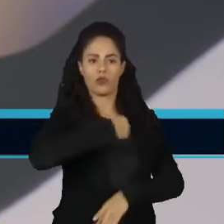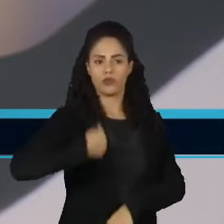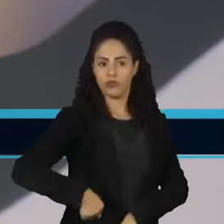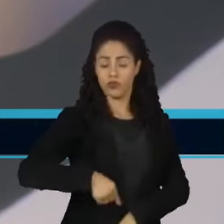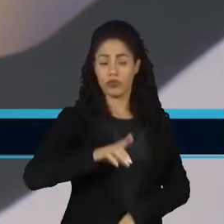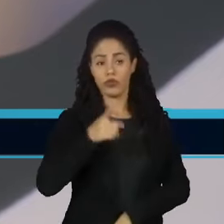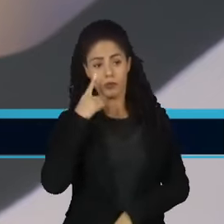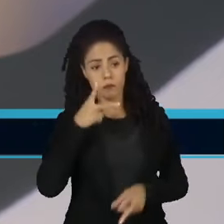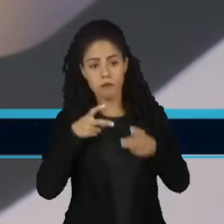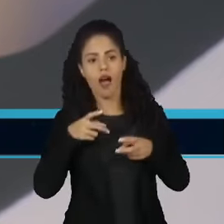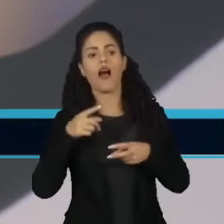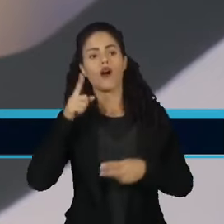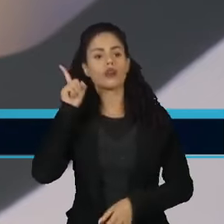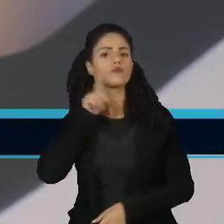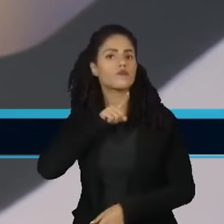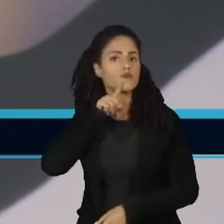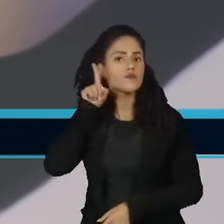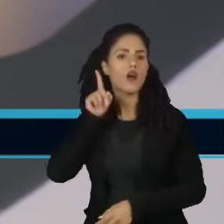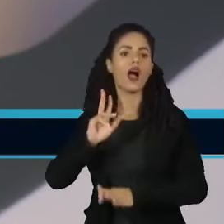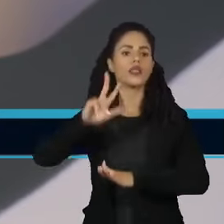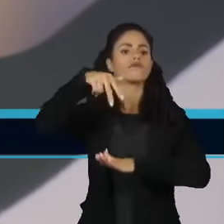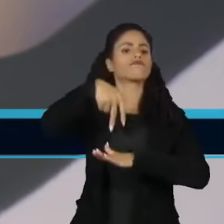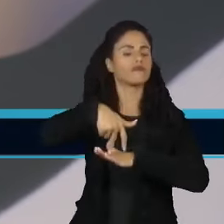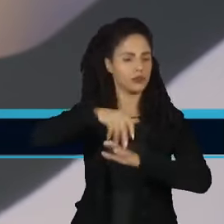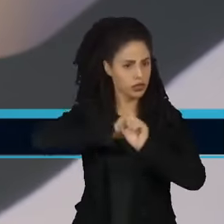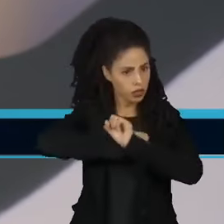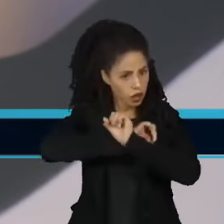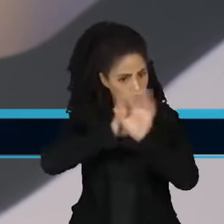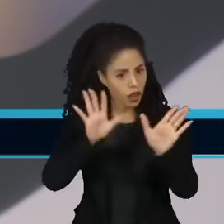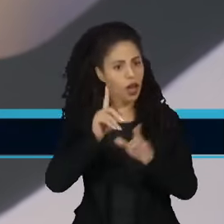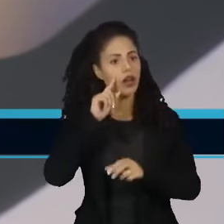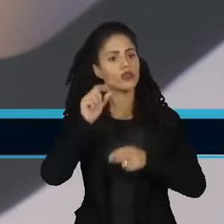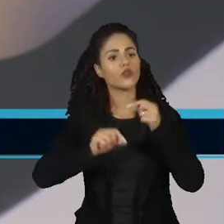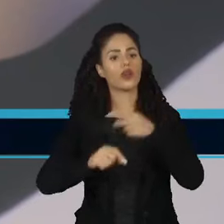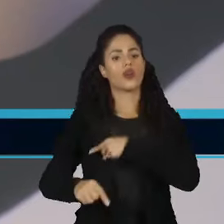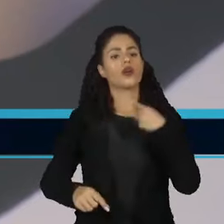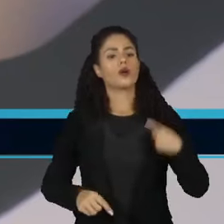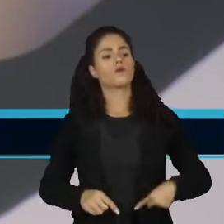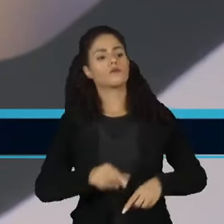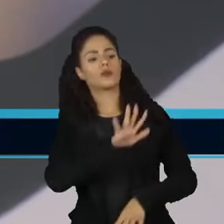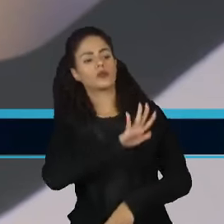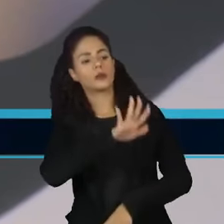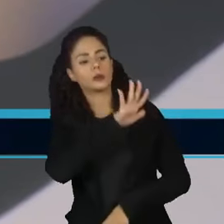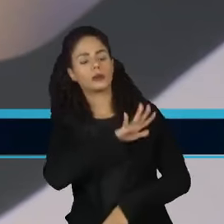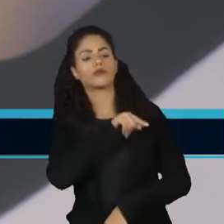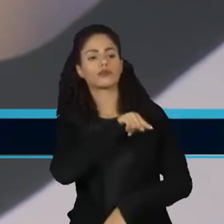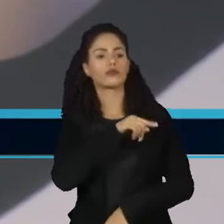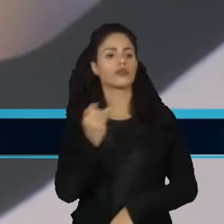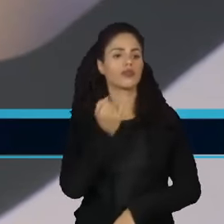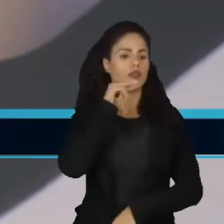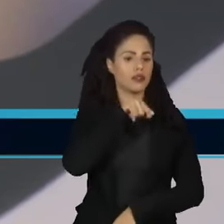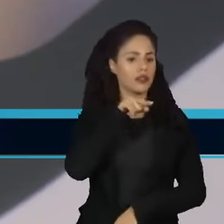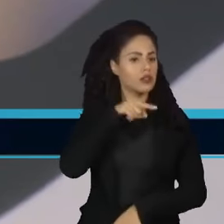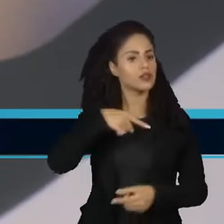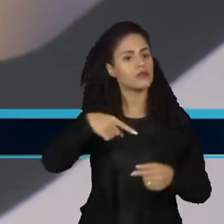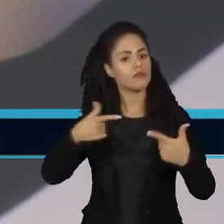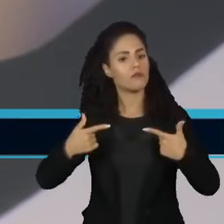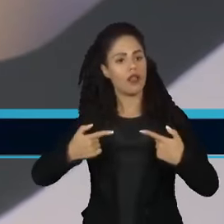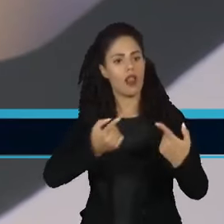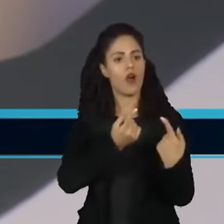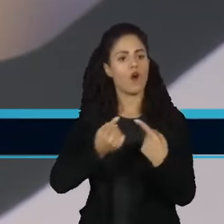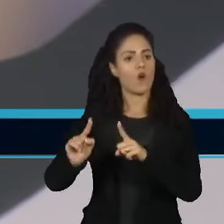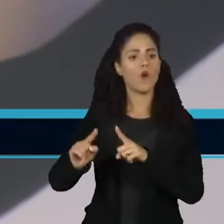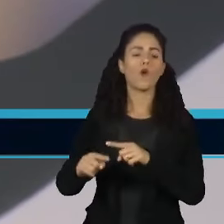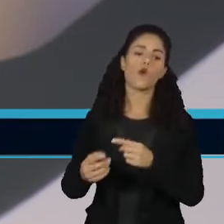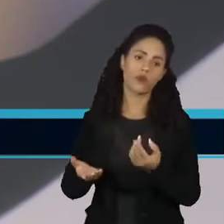neste momento o Zelensky se coloca de forma muito clara, trazendo a China como um ator importante nesta guerra contra a Ucrânia,